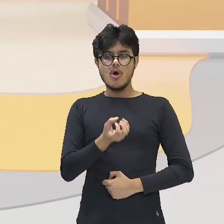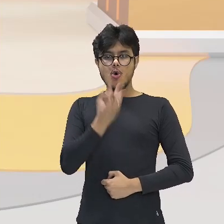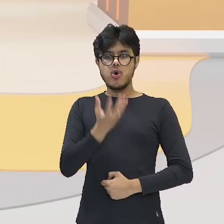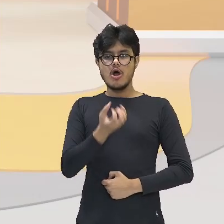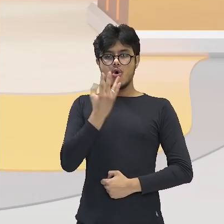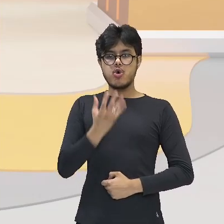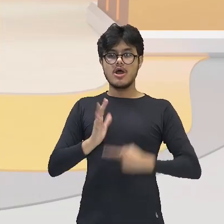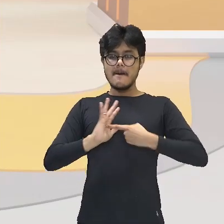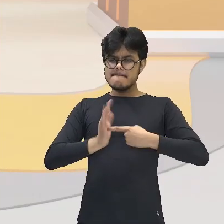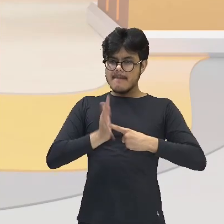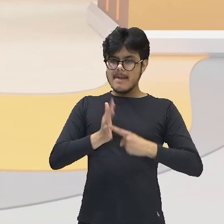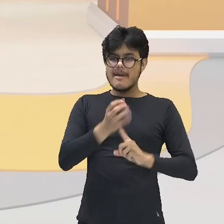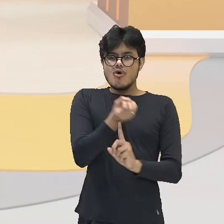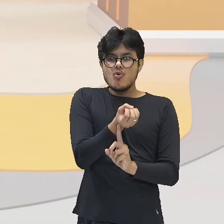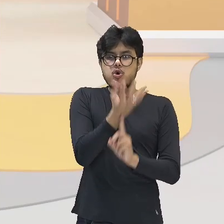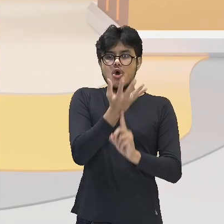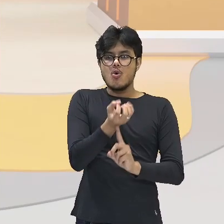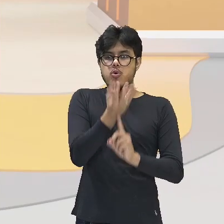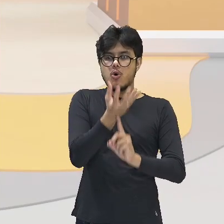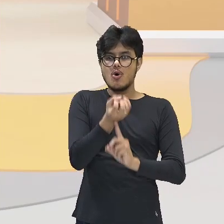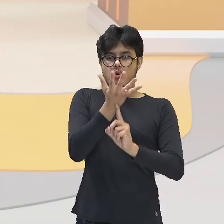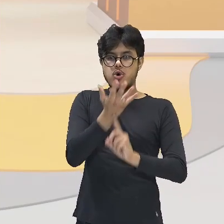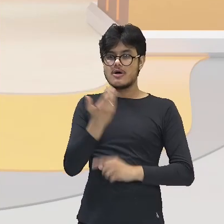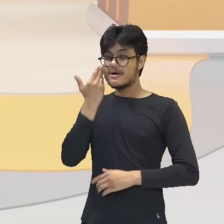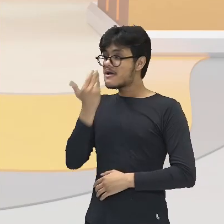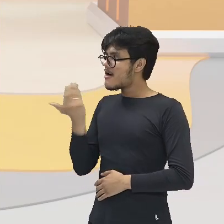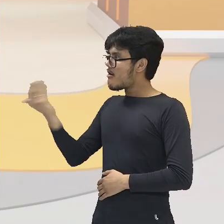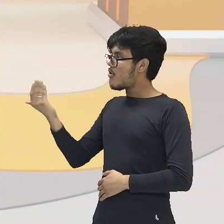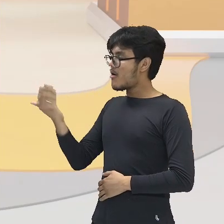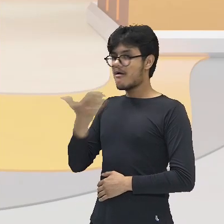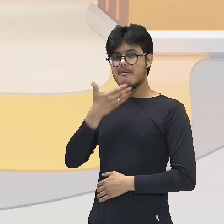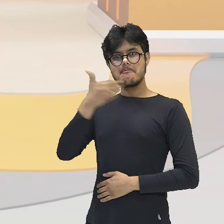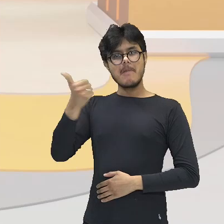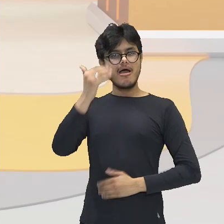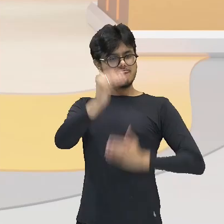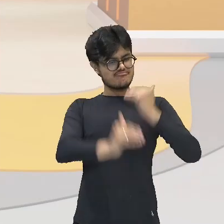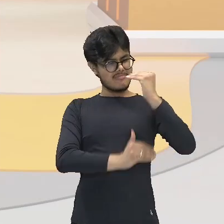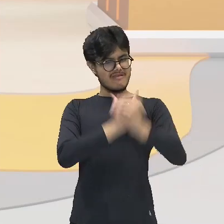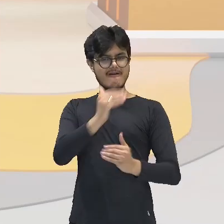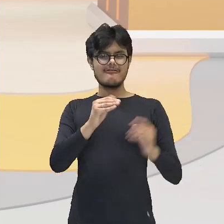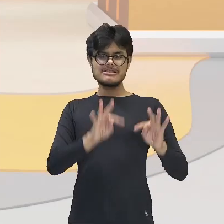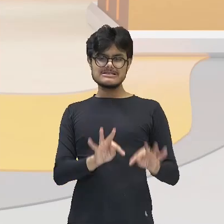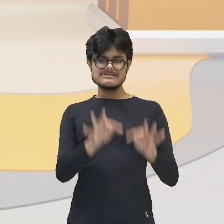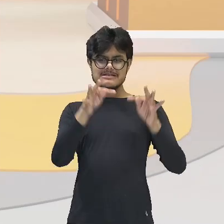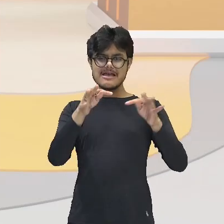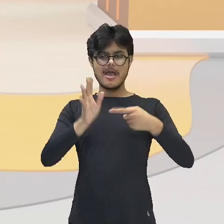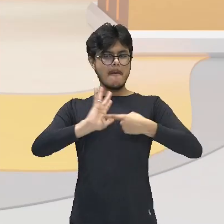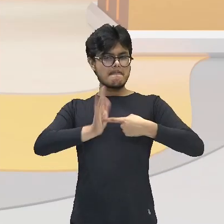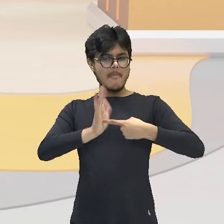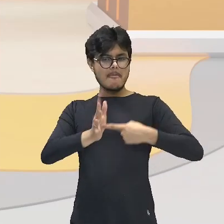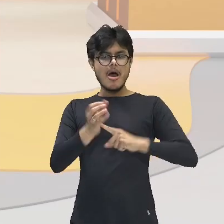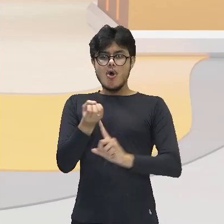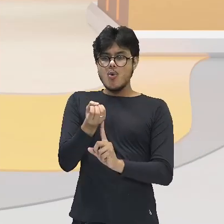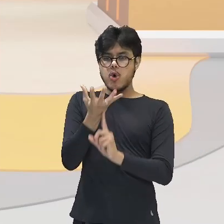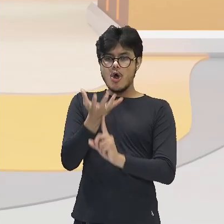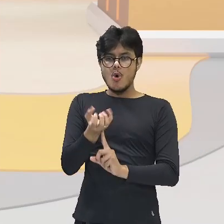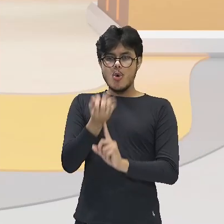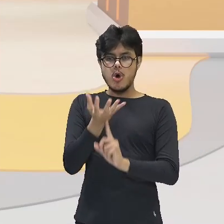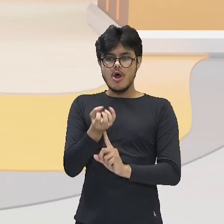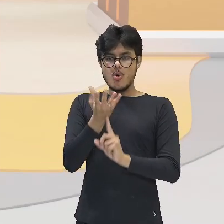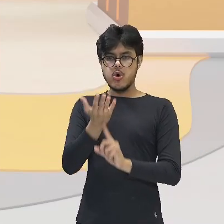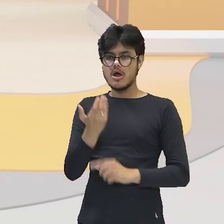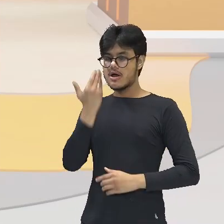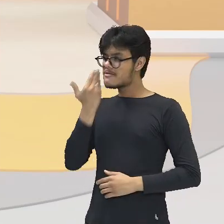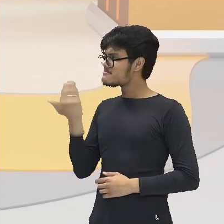invenção aí que revolucionou, né, a produção, e com a invenção da máquina a vapor, né, onde se